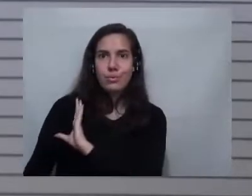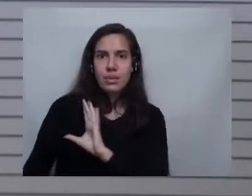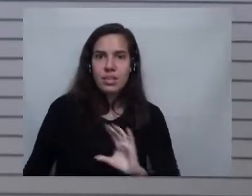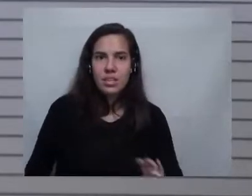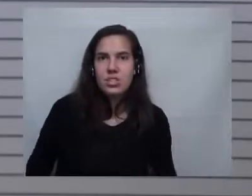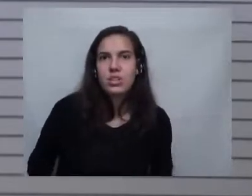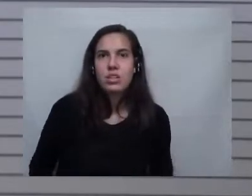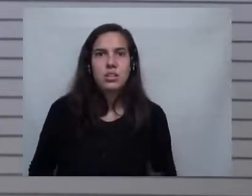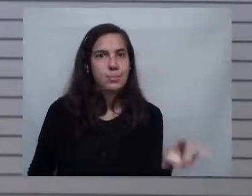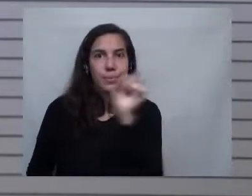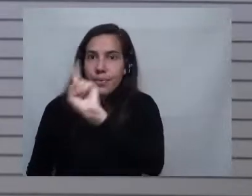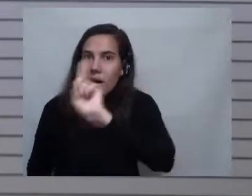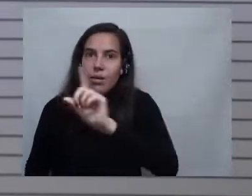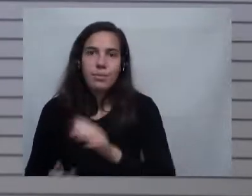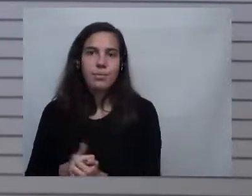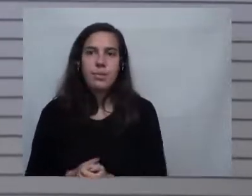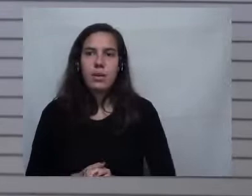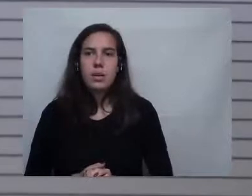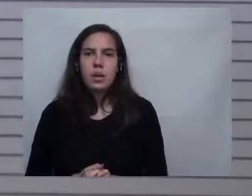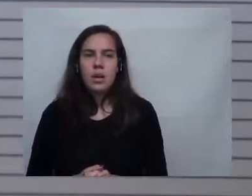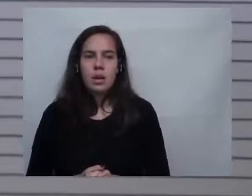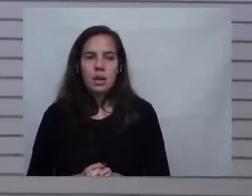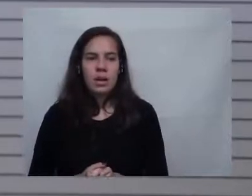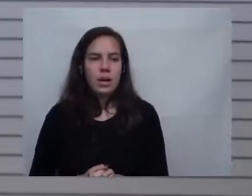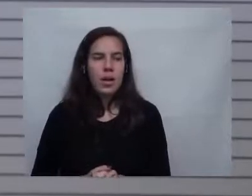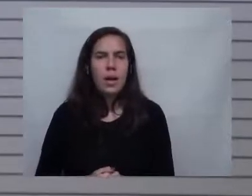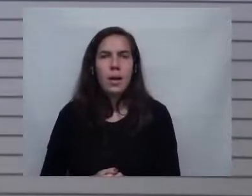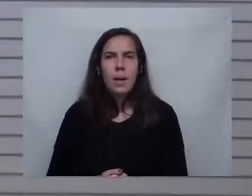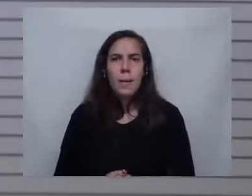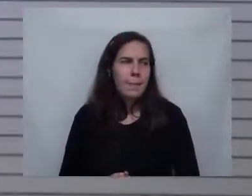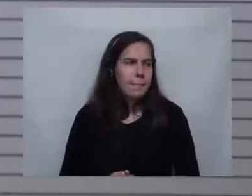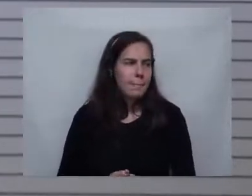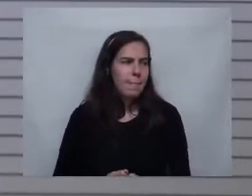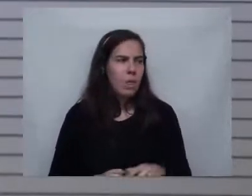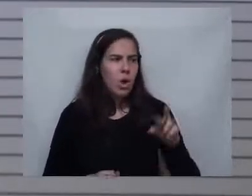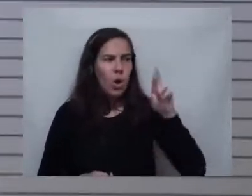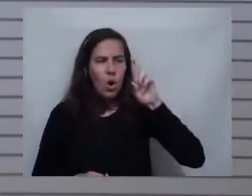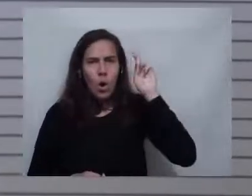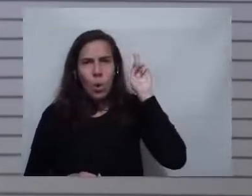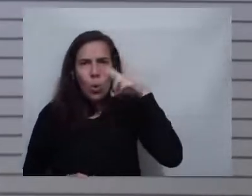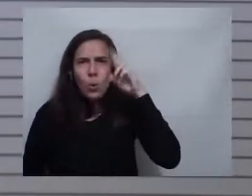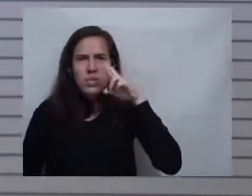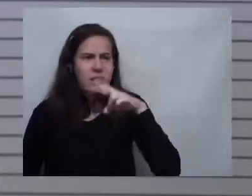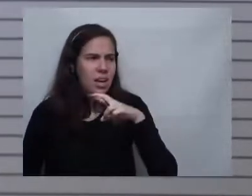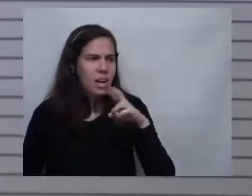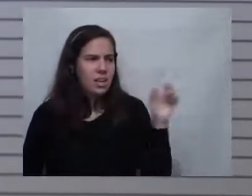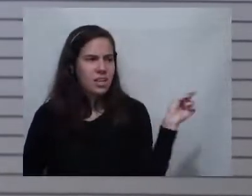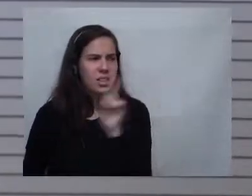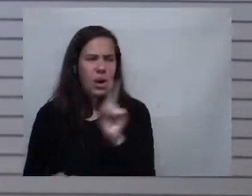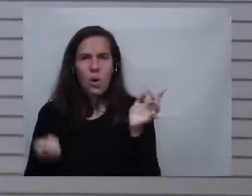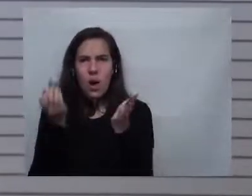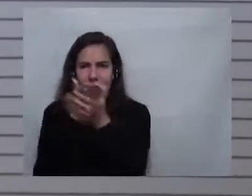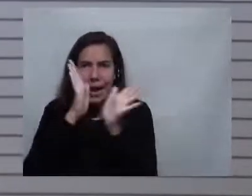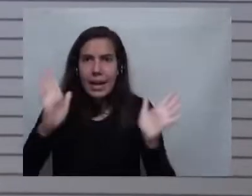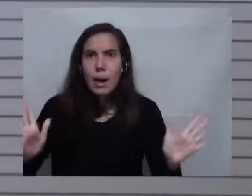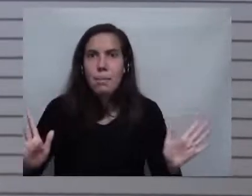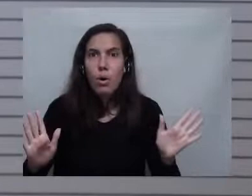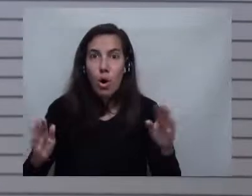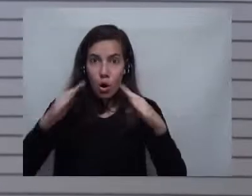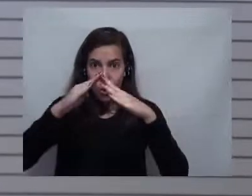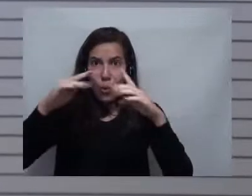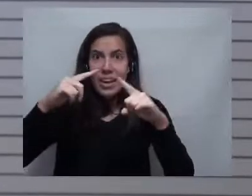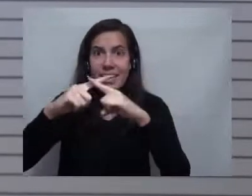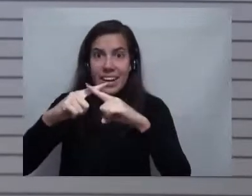E aí e como que a Rússia não acabou Como que o a União Soviética não acabou com a Igreja Ortodoxa